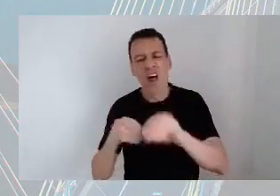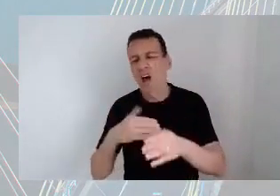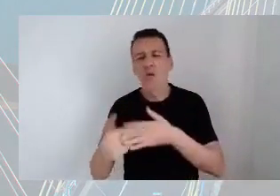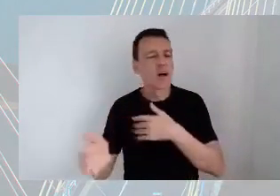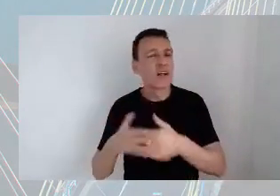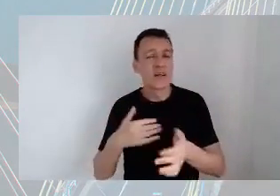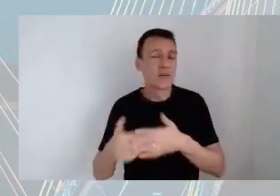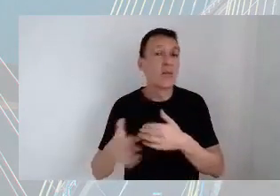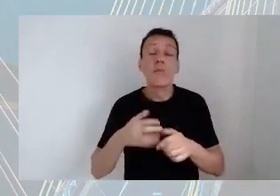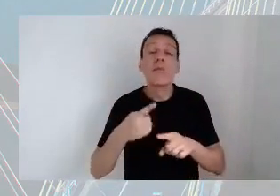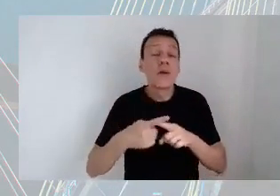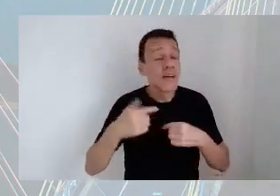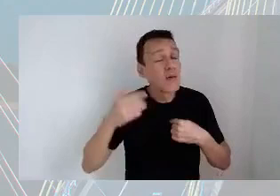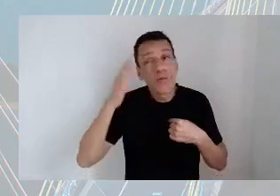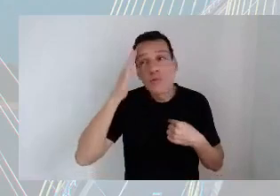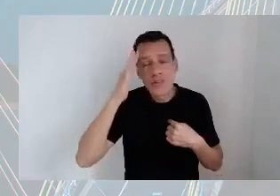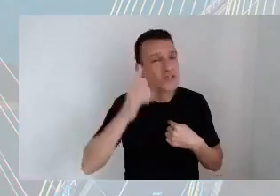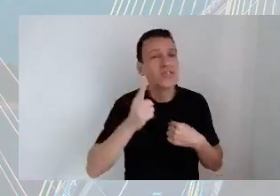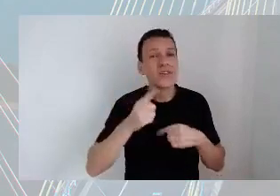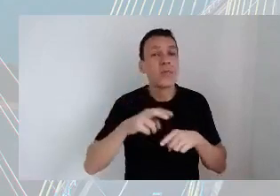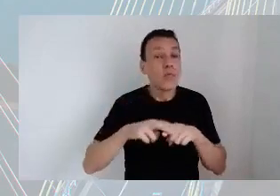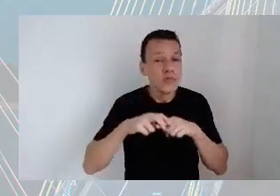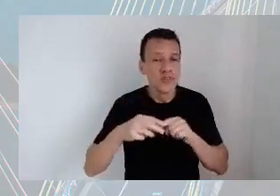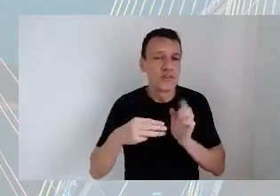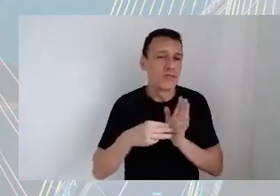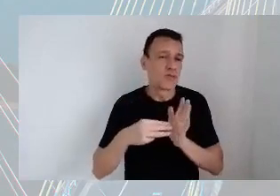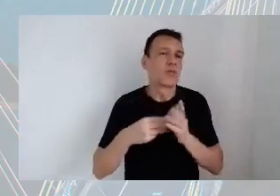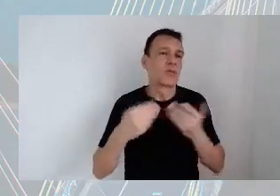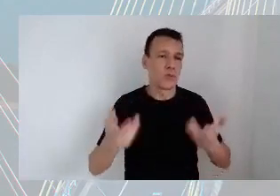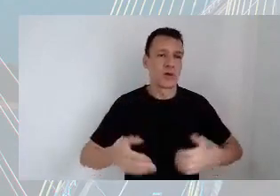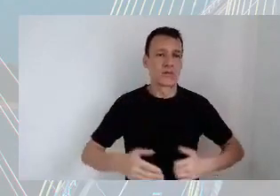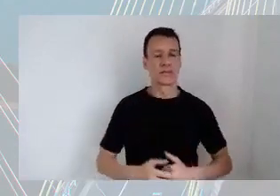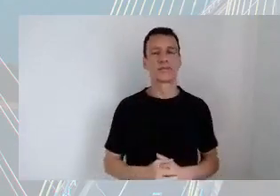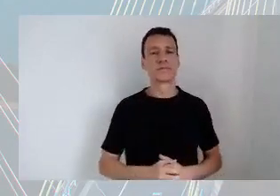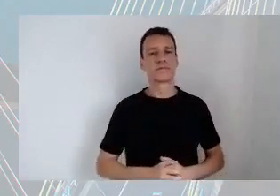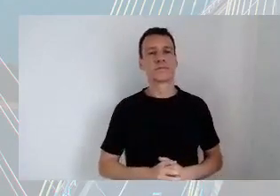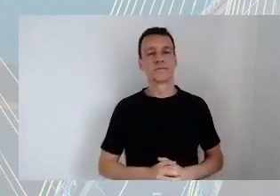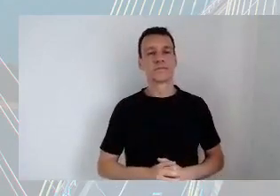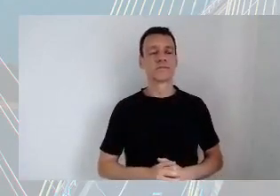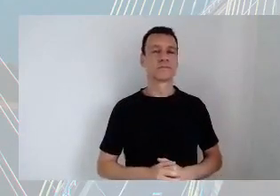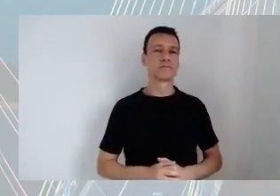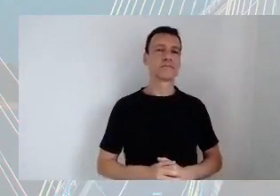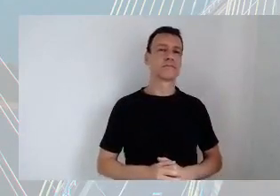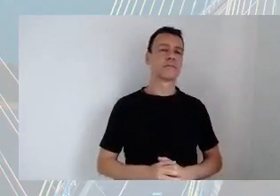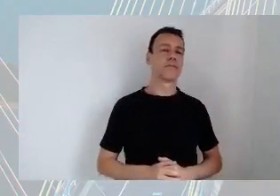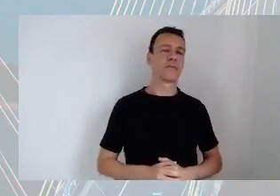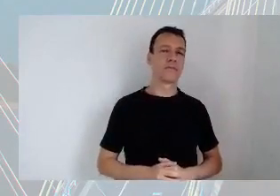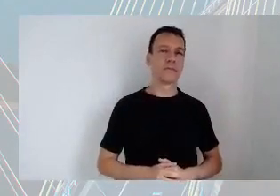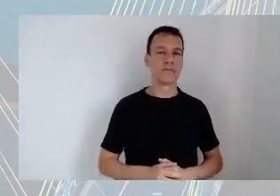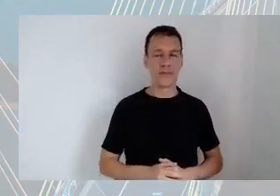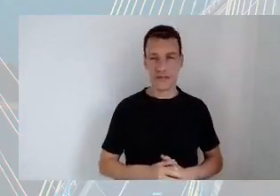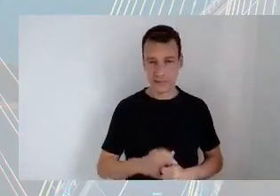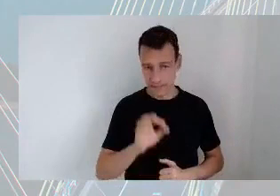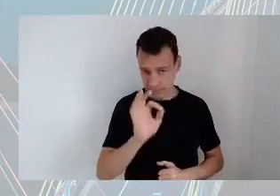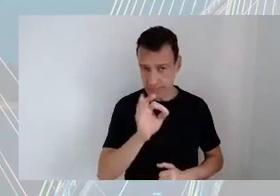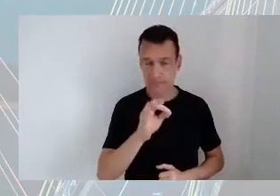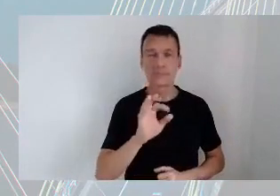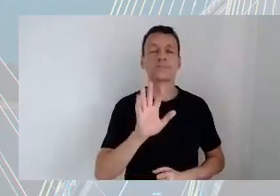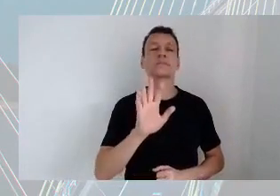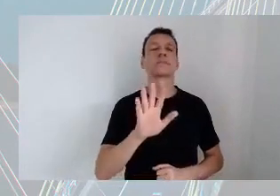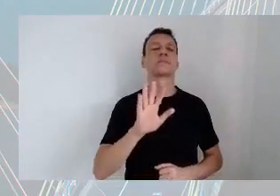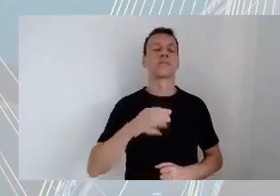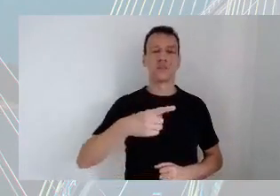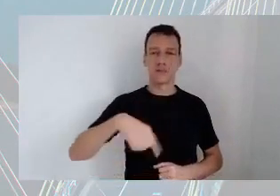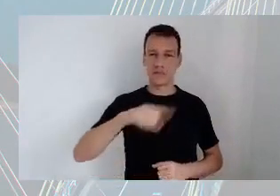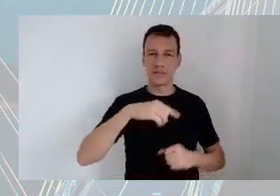novo, pensando nessa parte de aprendizado, não só sensibilizar para o usuário ali da ponta, para os analistas, trazer dados